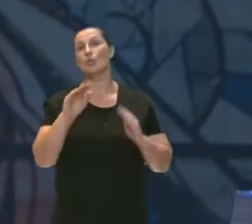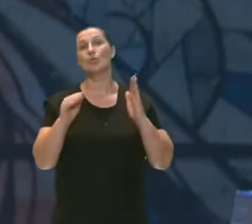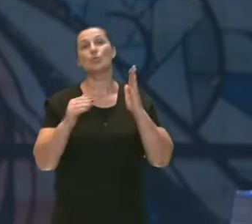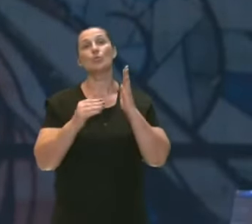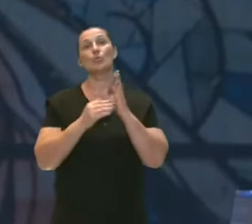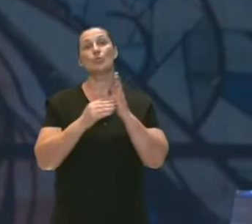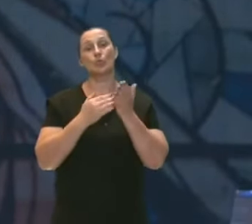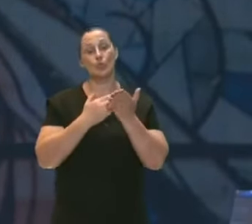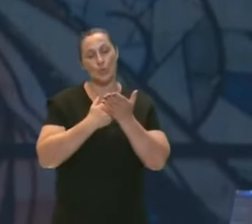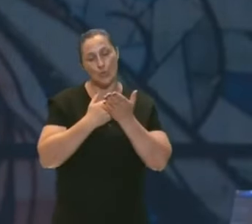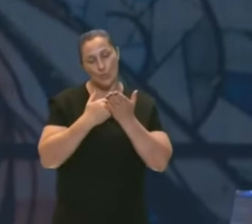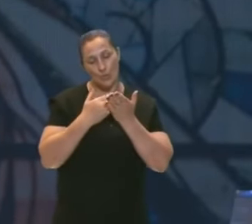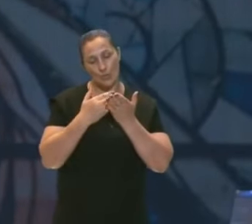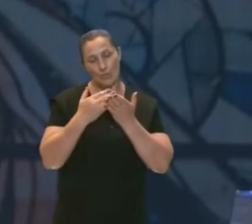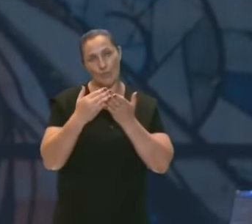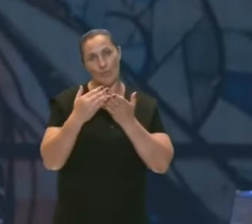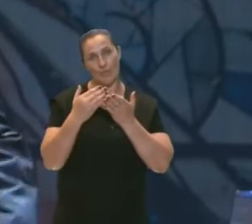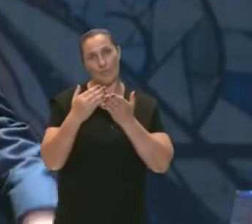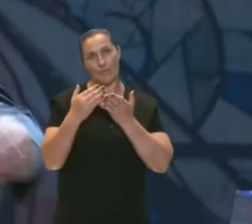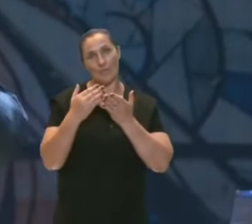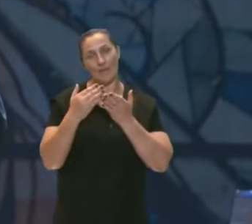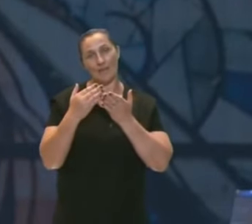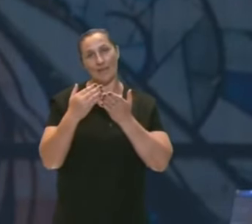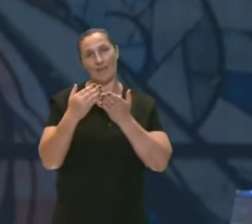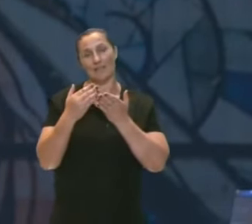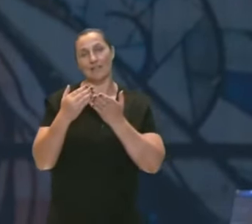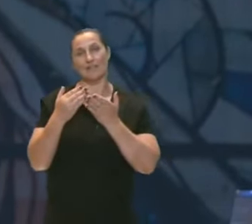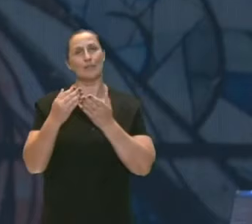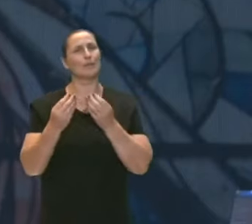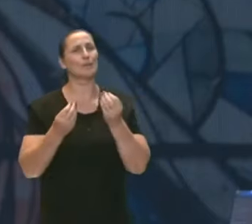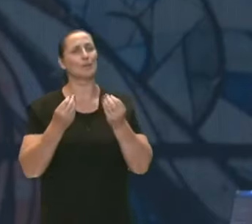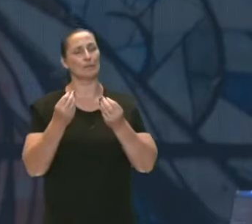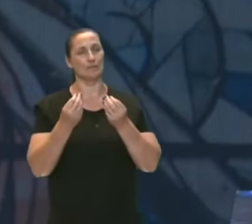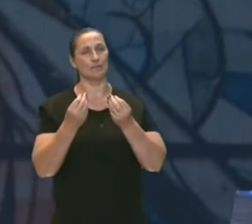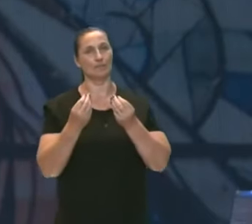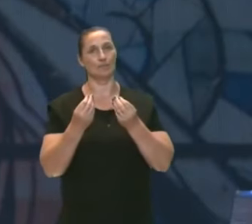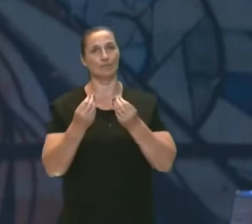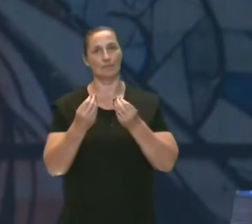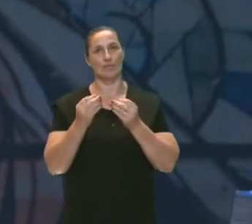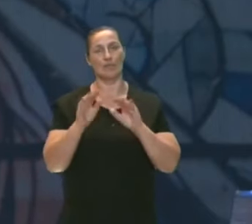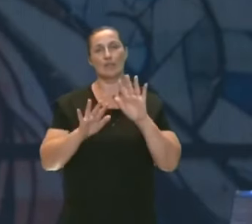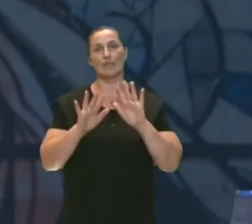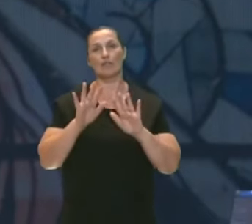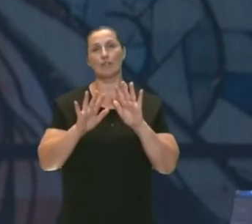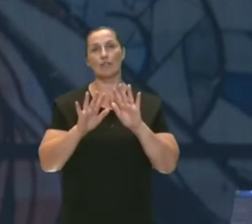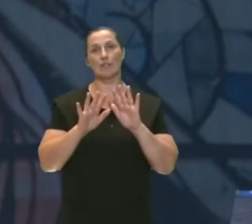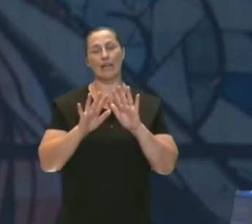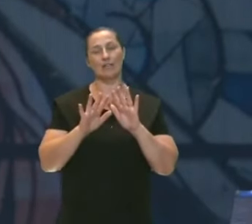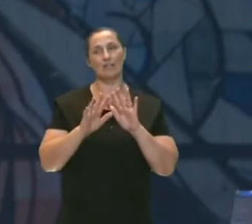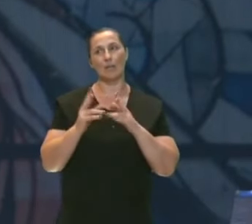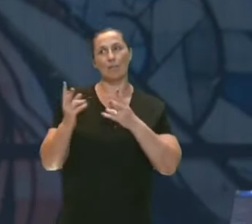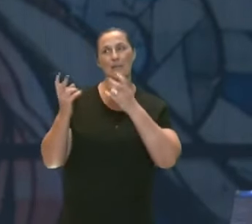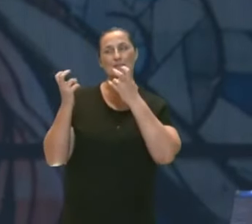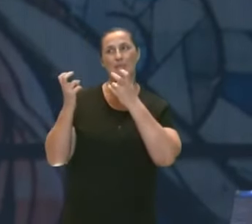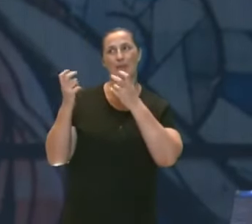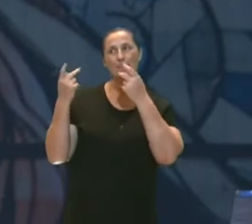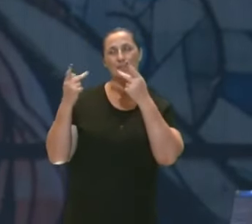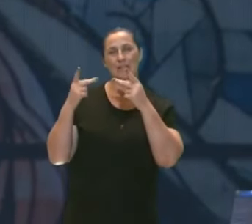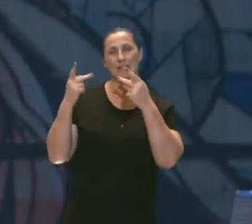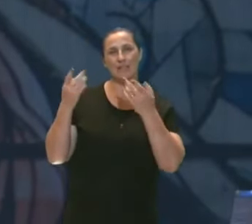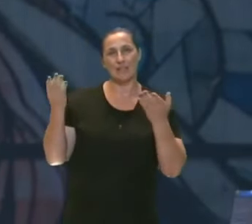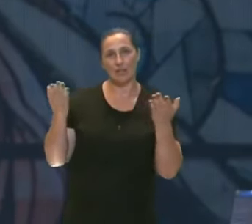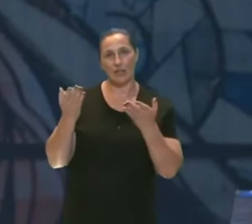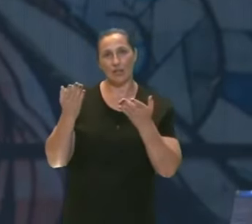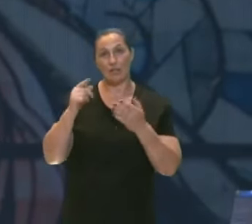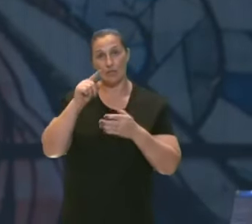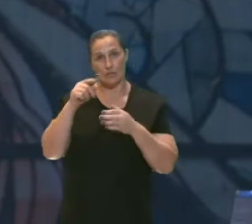ponto. Porque talvez você tenha, sim, ao escutar essa mensagem, a certeza